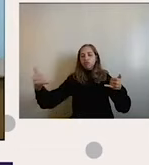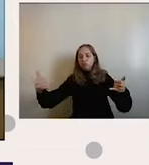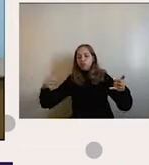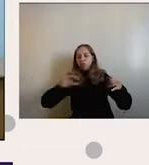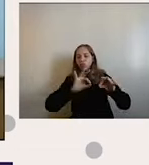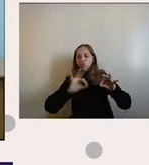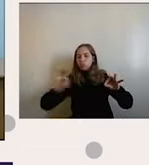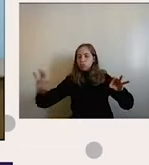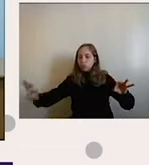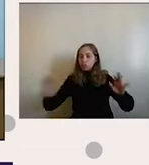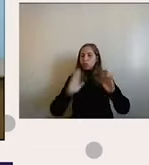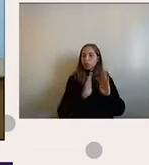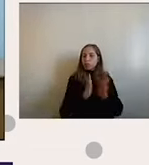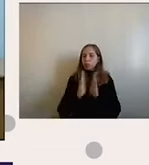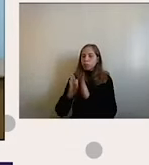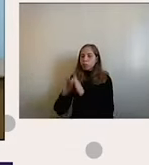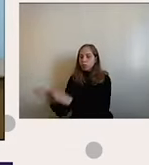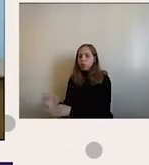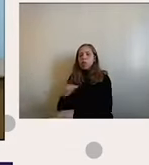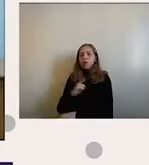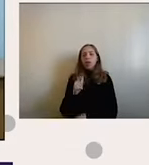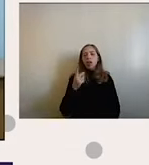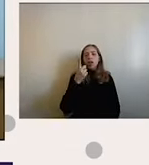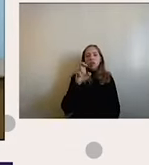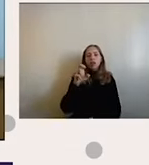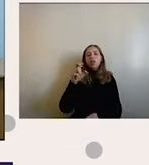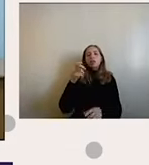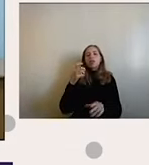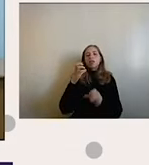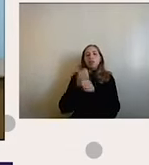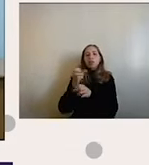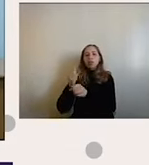por dia, cada perícia vale 1 ponto. Então,